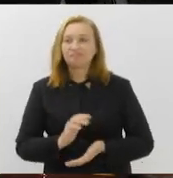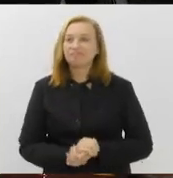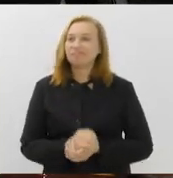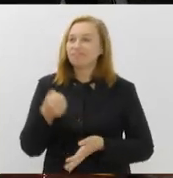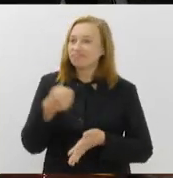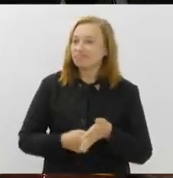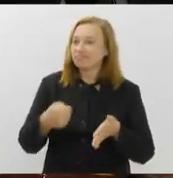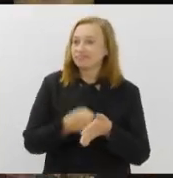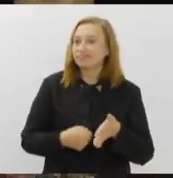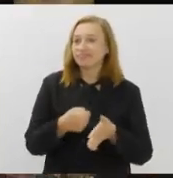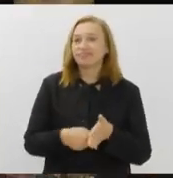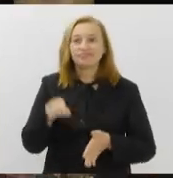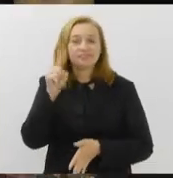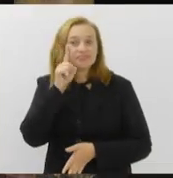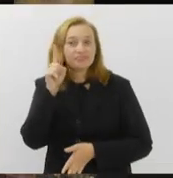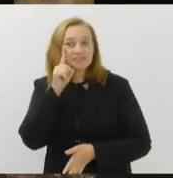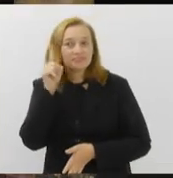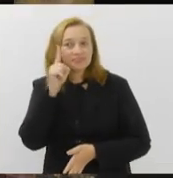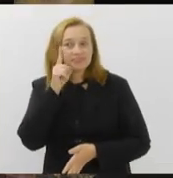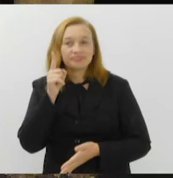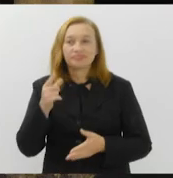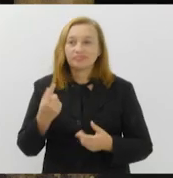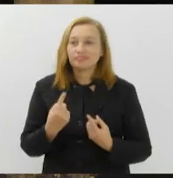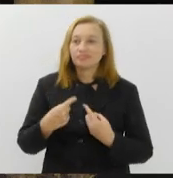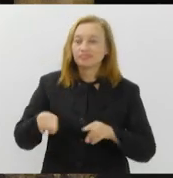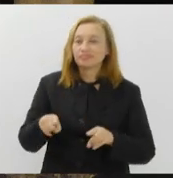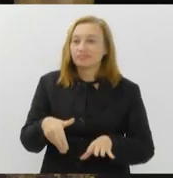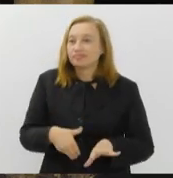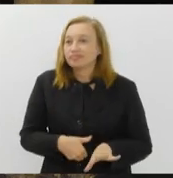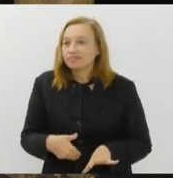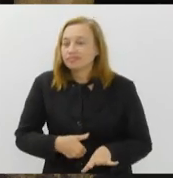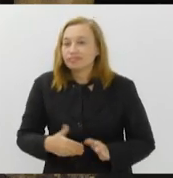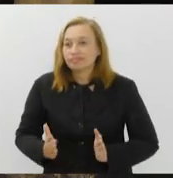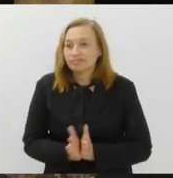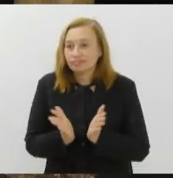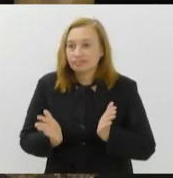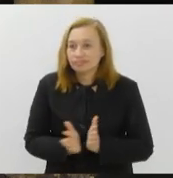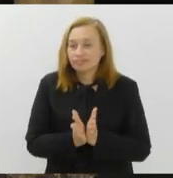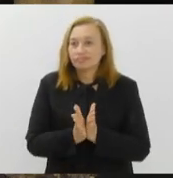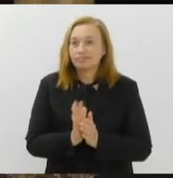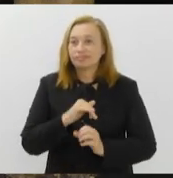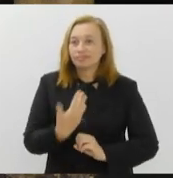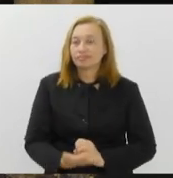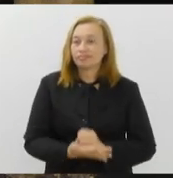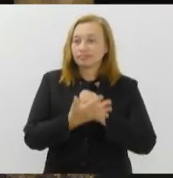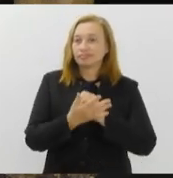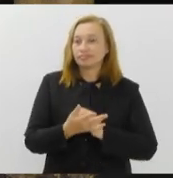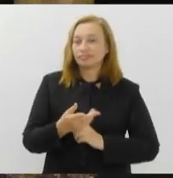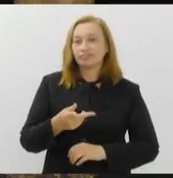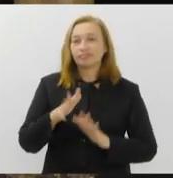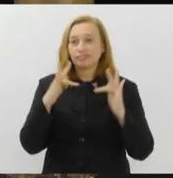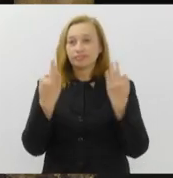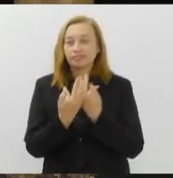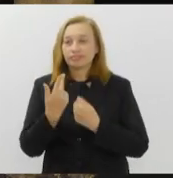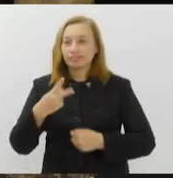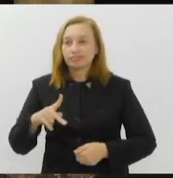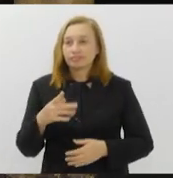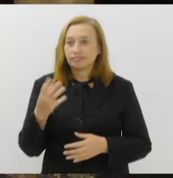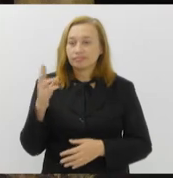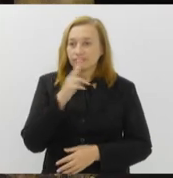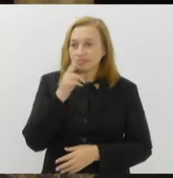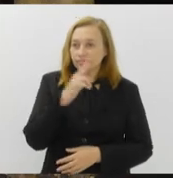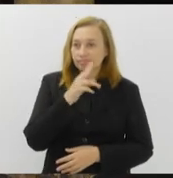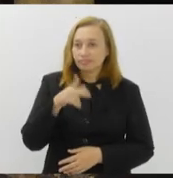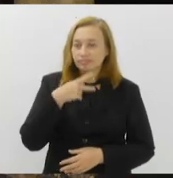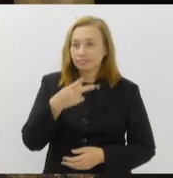lutam todos os dias, né, contra a fome e contra a pobreza, para sustentar suas famílias. Eu queria rapidamente dizer o seguinte: